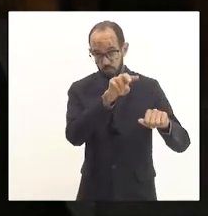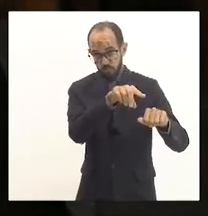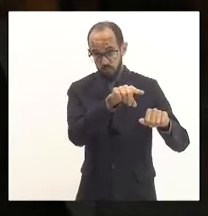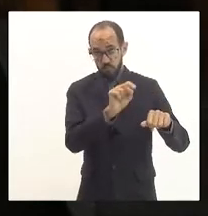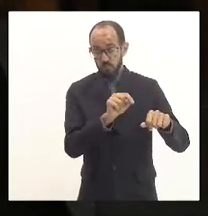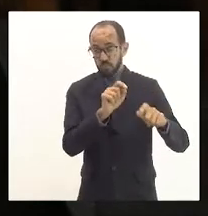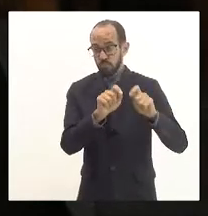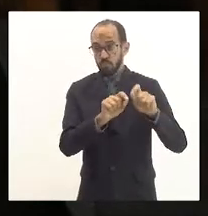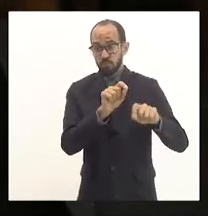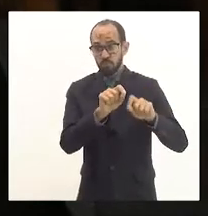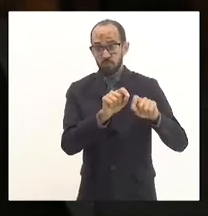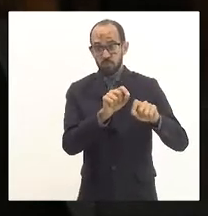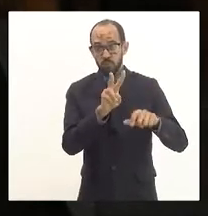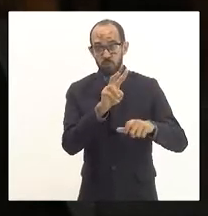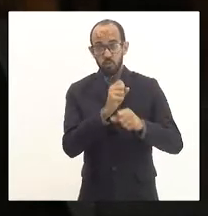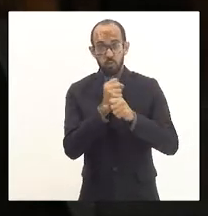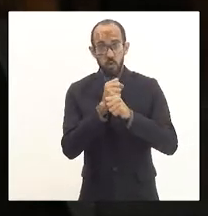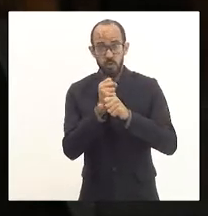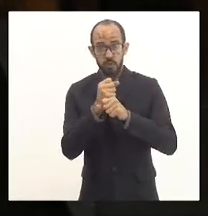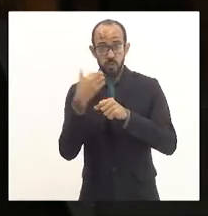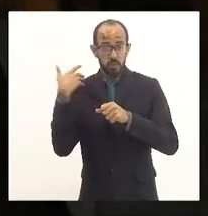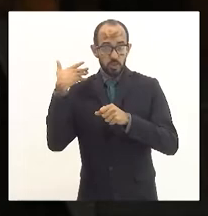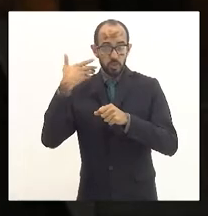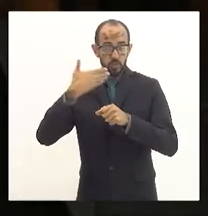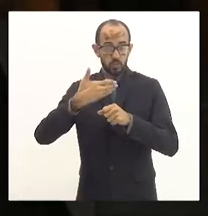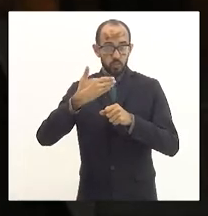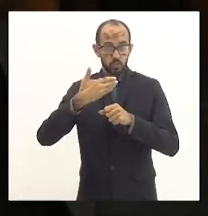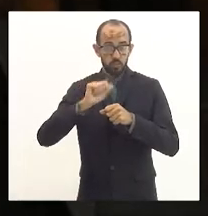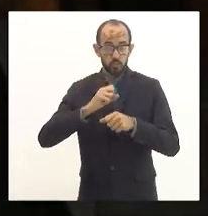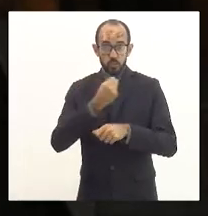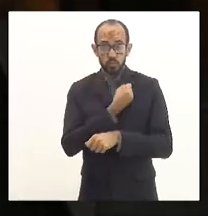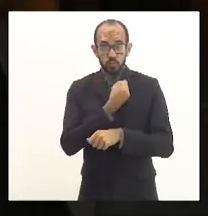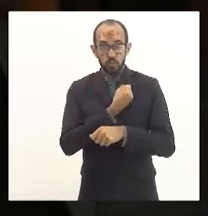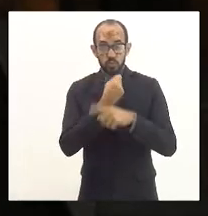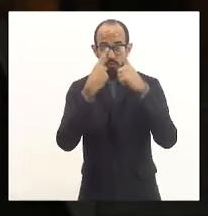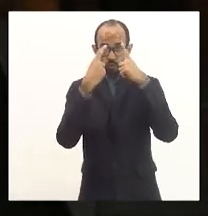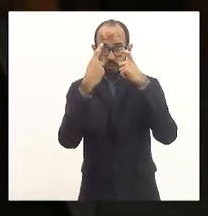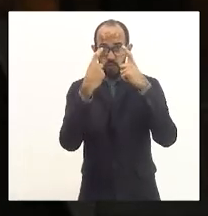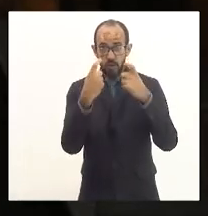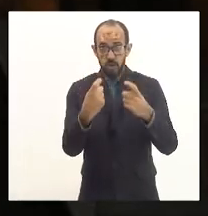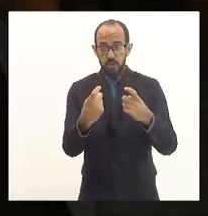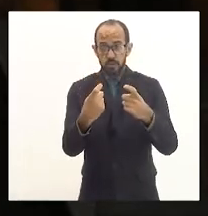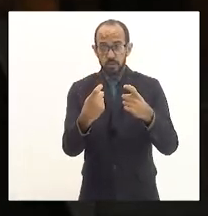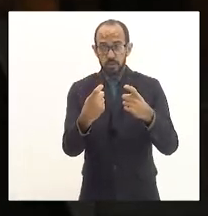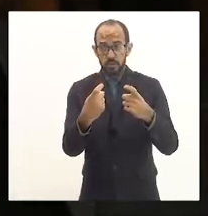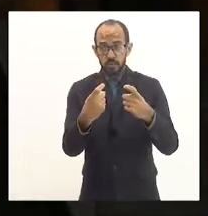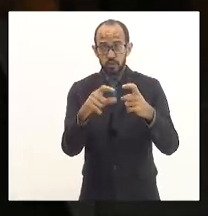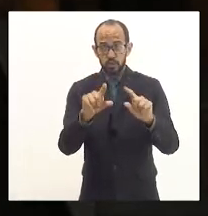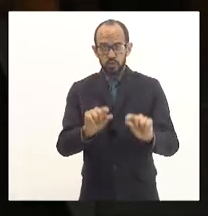dois anos os indicadores de violência caíram